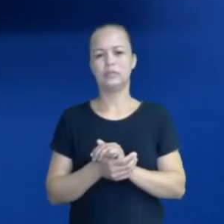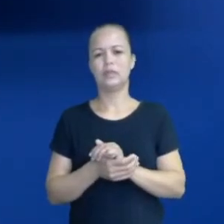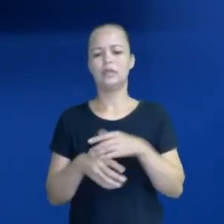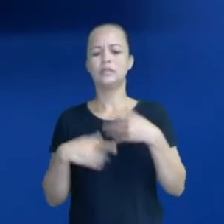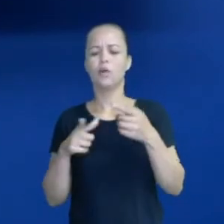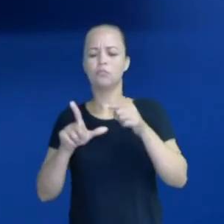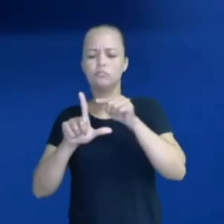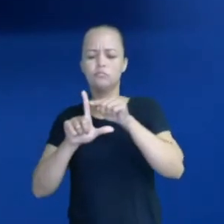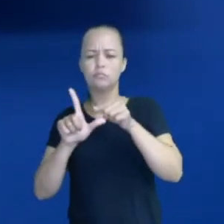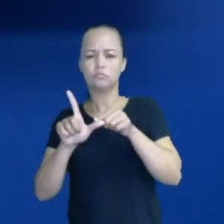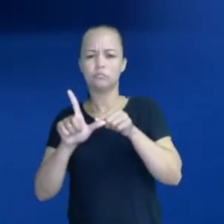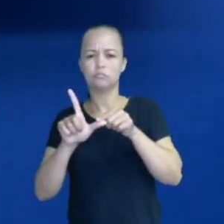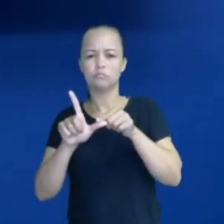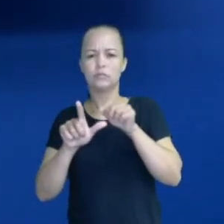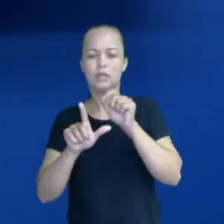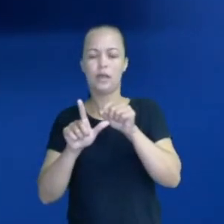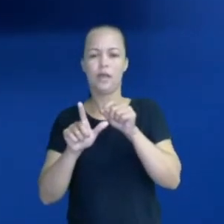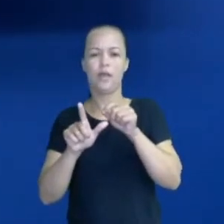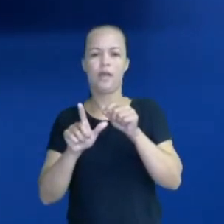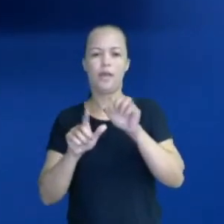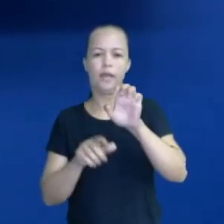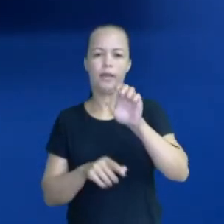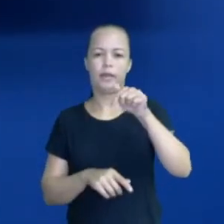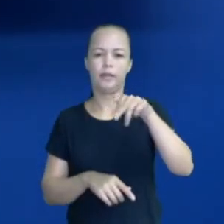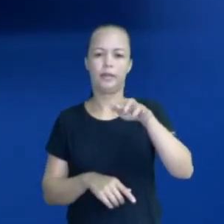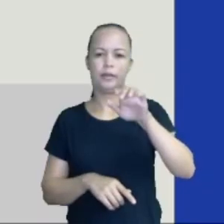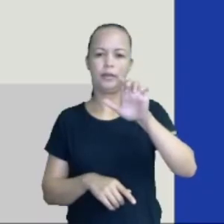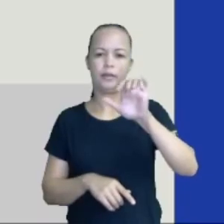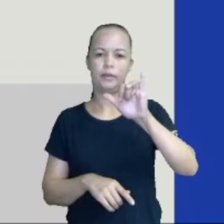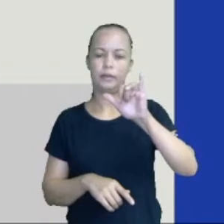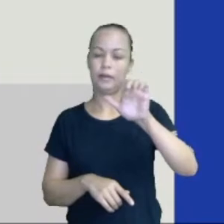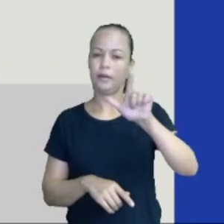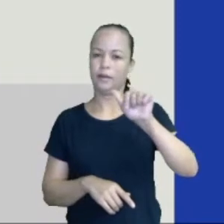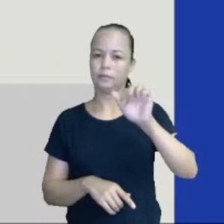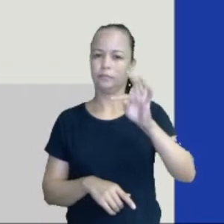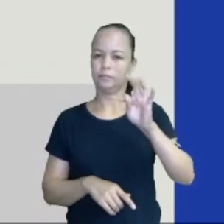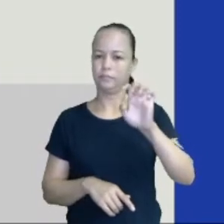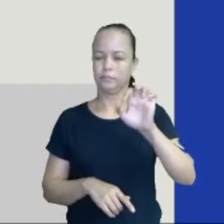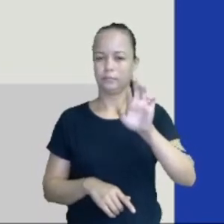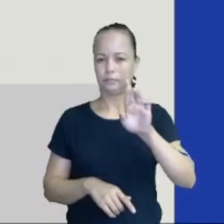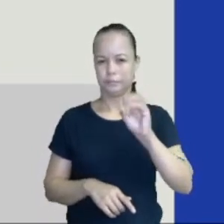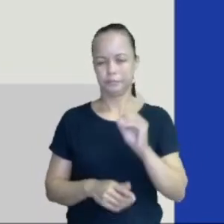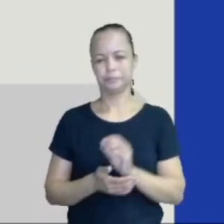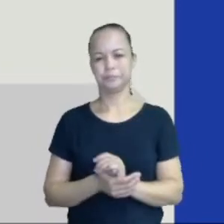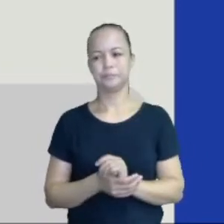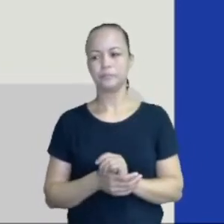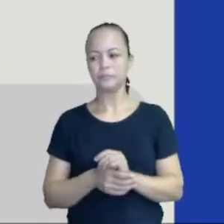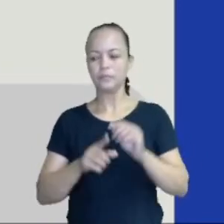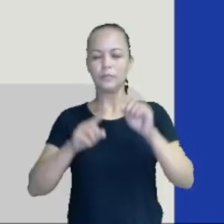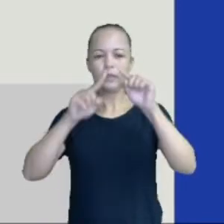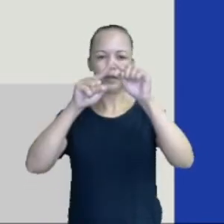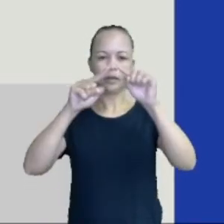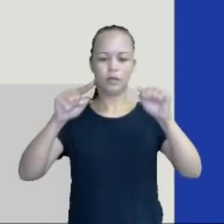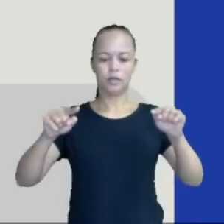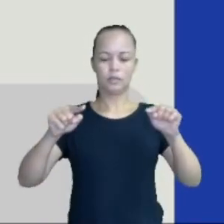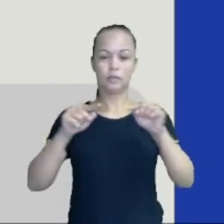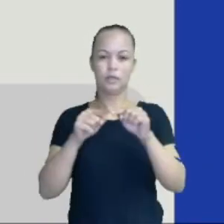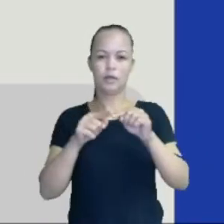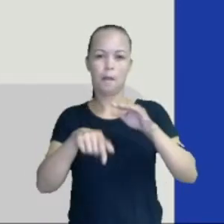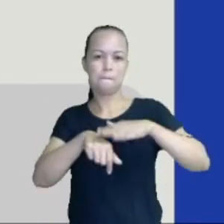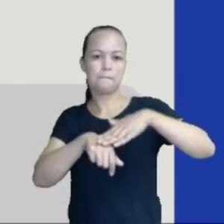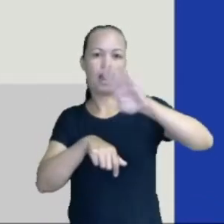meu triângulo equilátero. Beleza? E aí, a gente tem um ângulo maior que 90 graus, é um